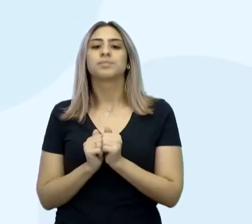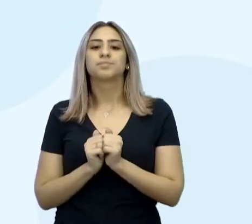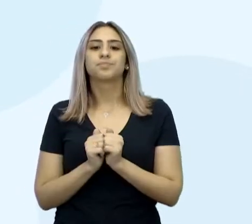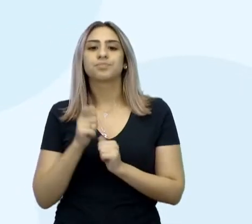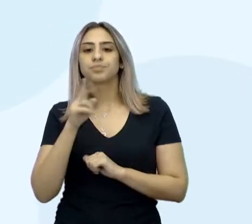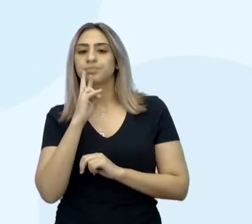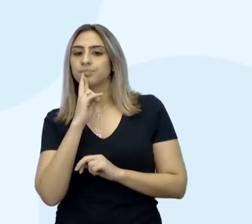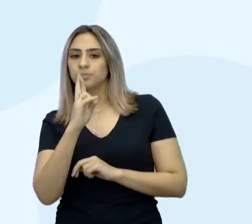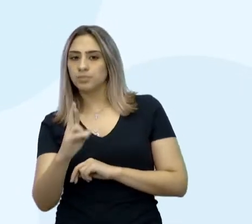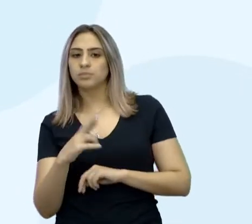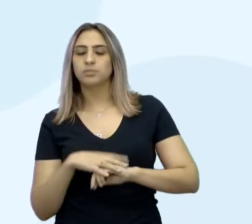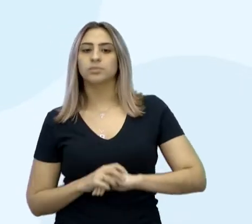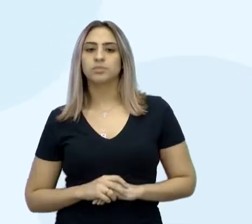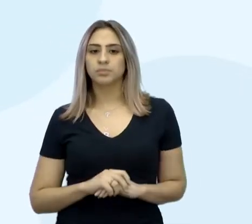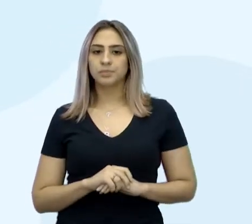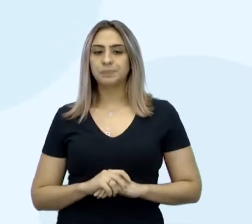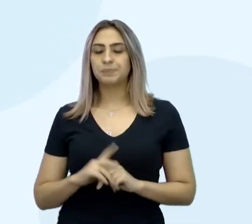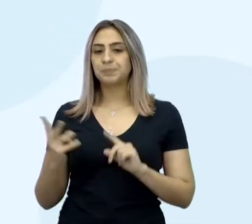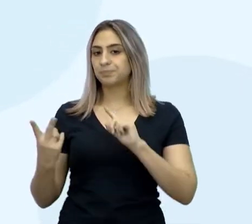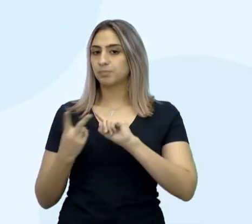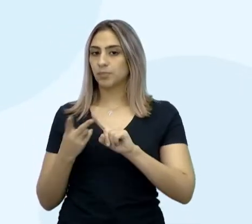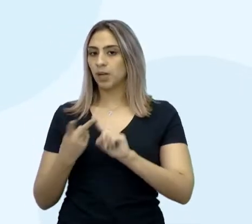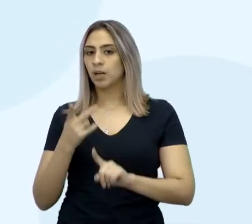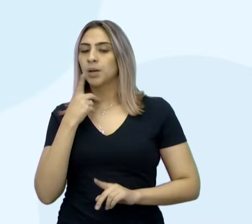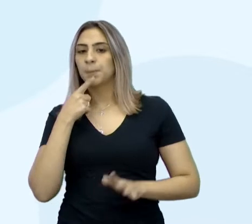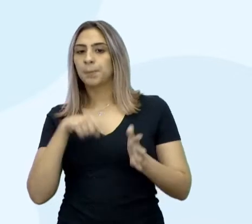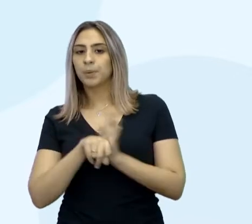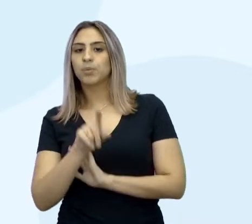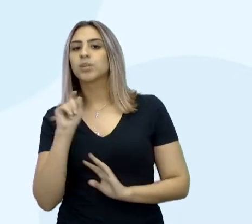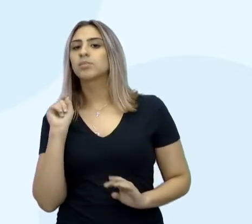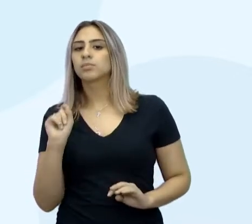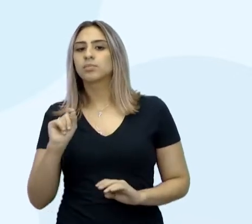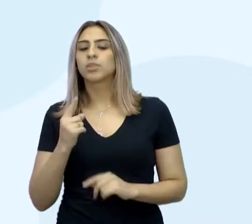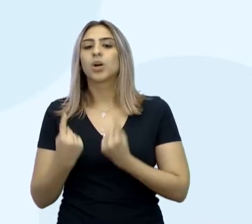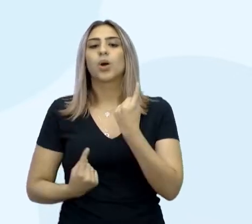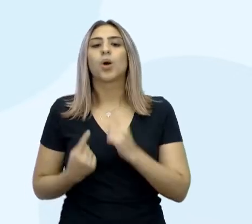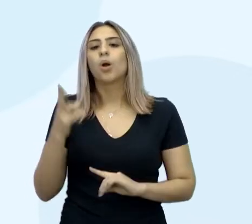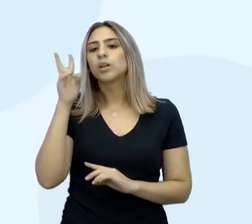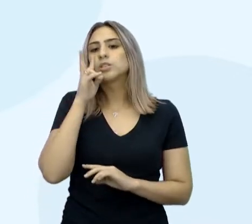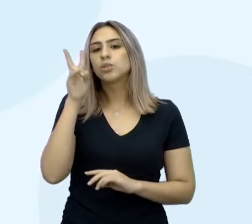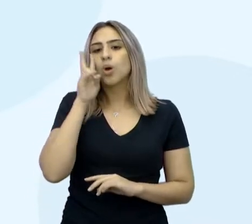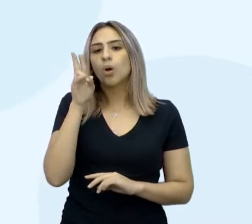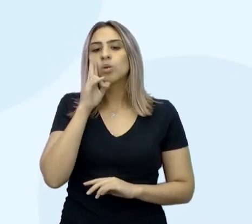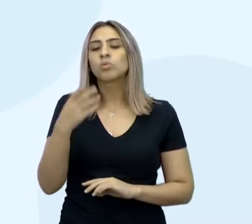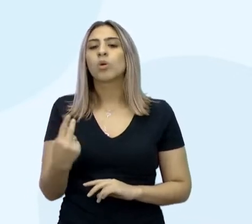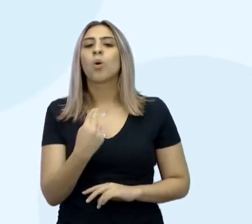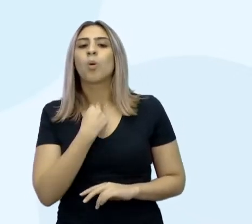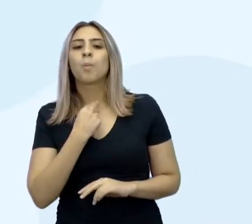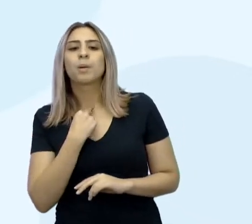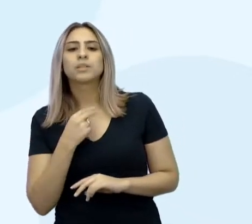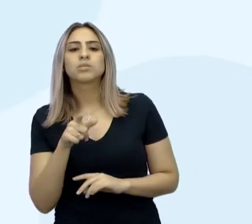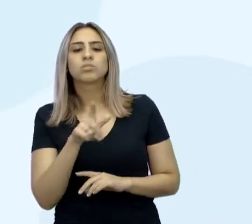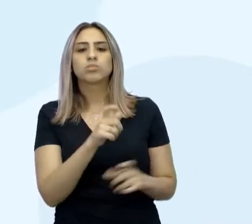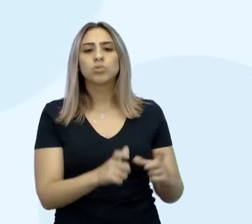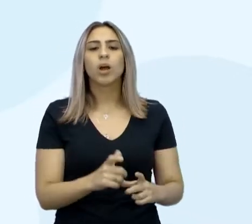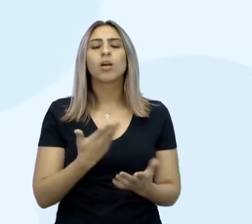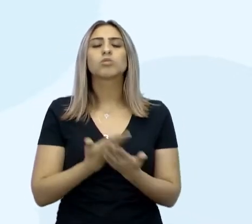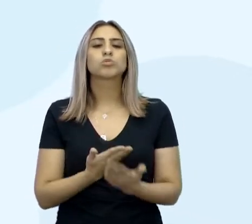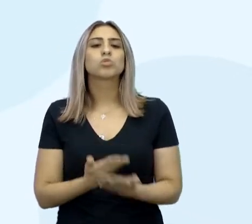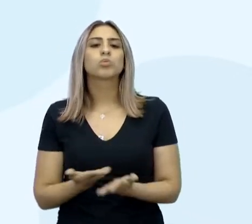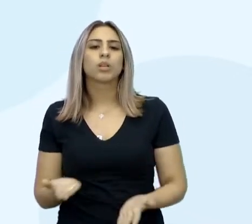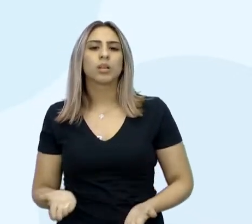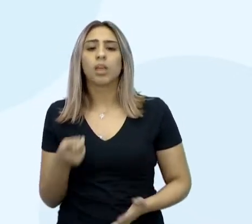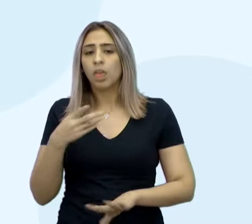nessa resposta, tá? Depois, na nossa segunda pergunta é: qual o histórico de ocupação da região estudada?